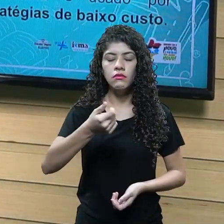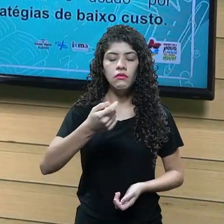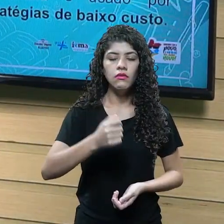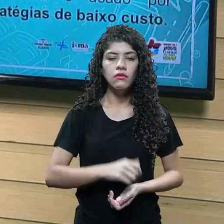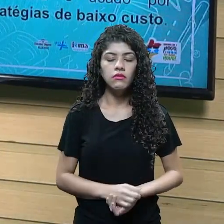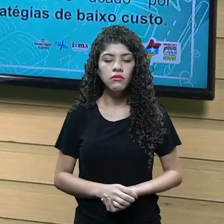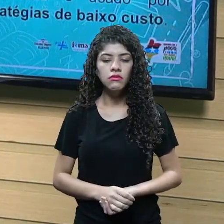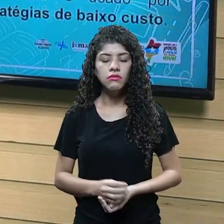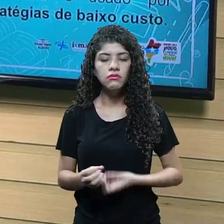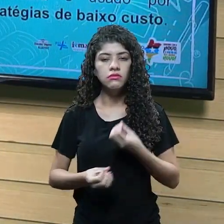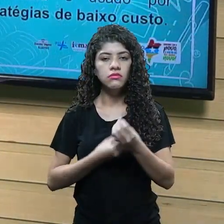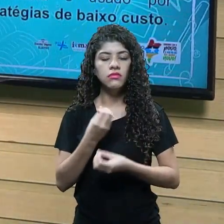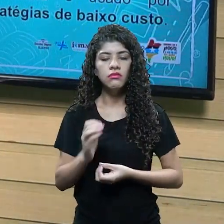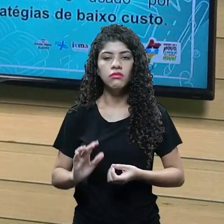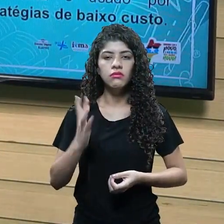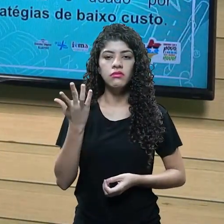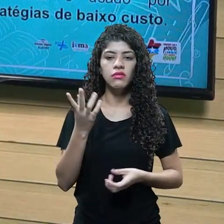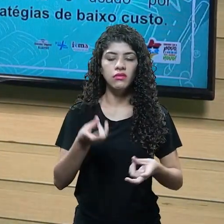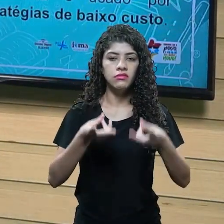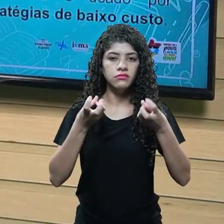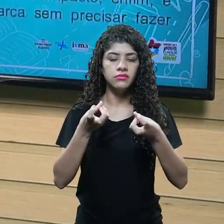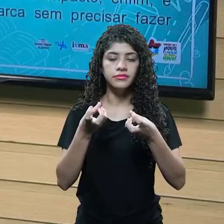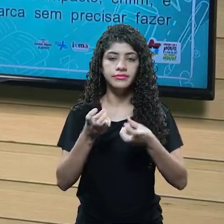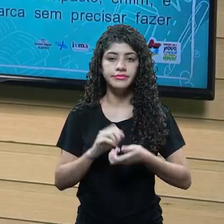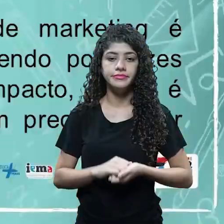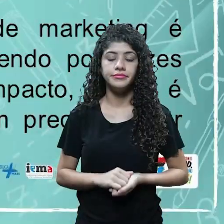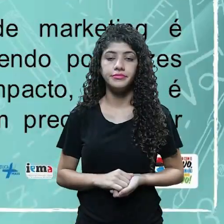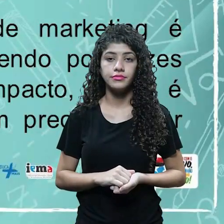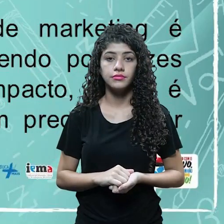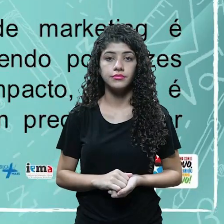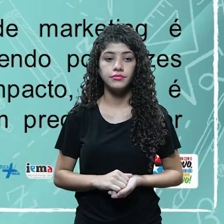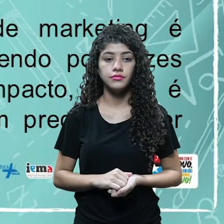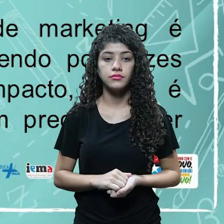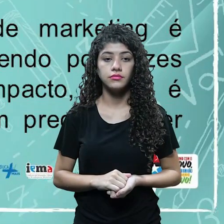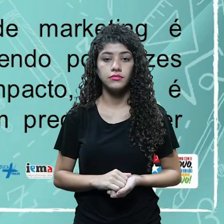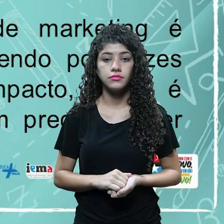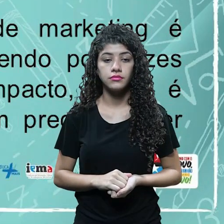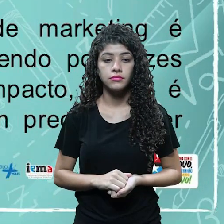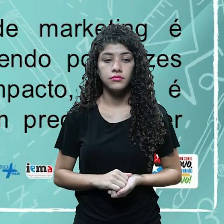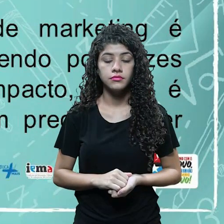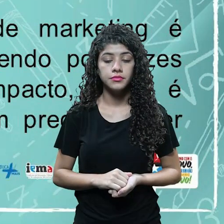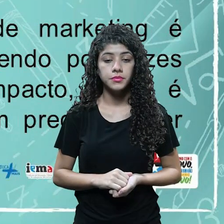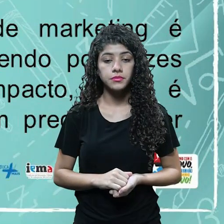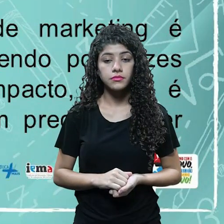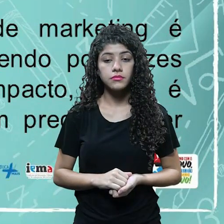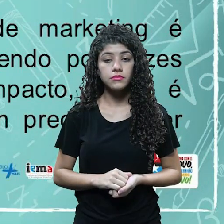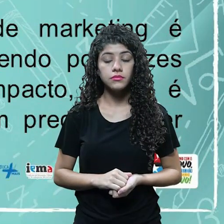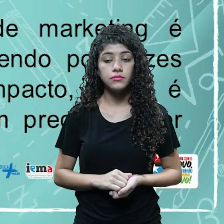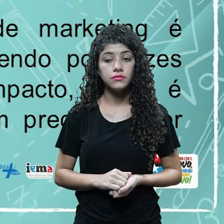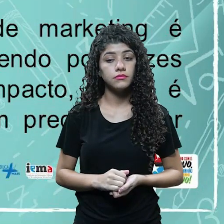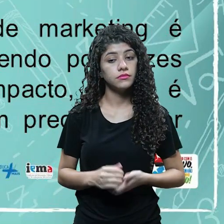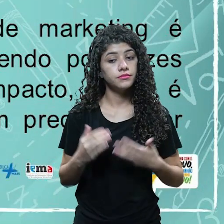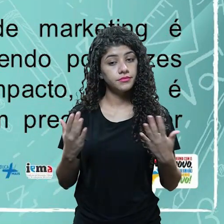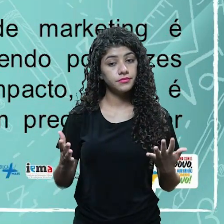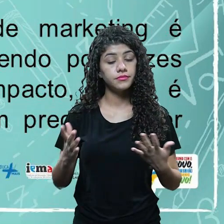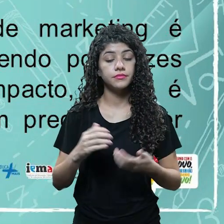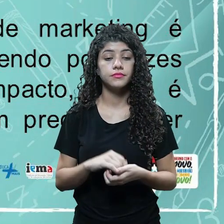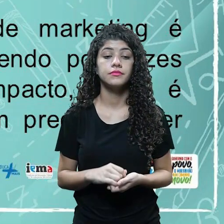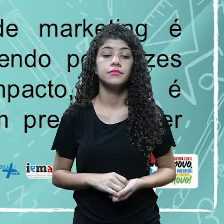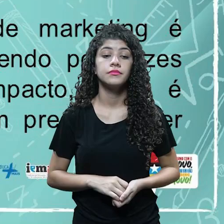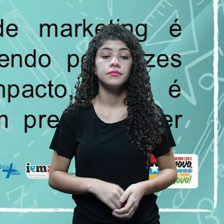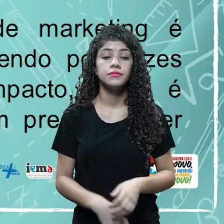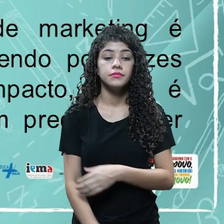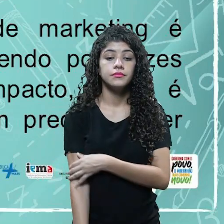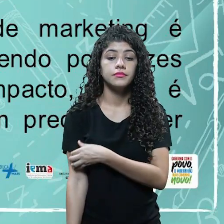que funciona, nós vamos observar isso nessa aula de hoje, ok? Então, dando continuidade, o que é o marketing de guerrilha? Vamos lá. Marketing de guerrilha